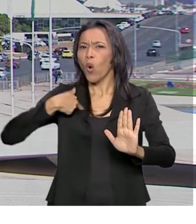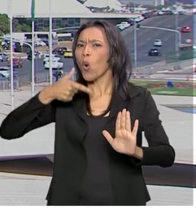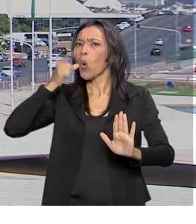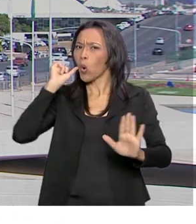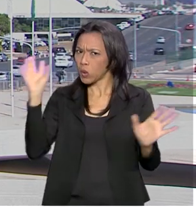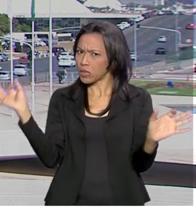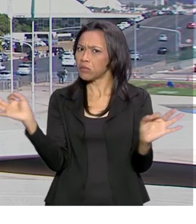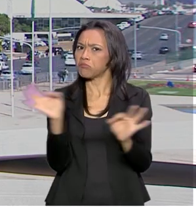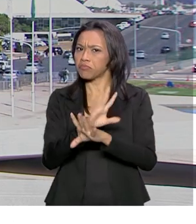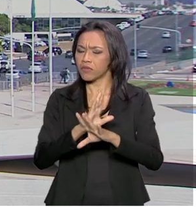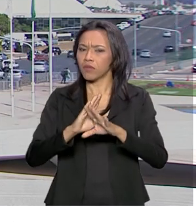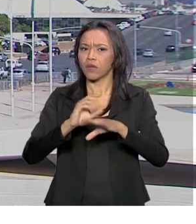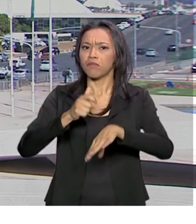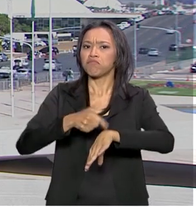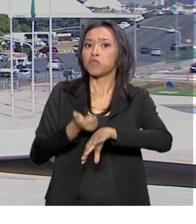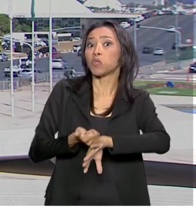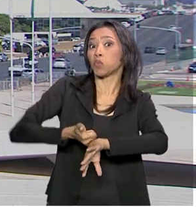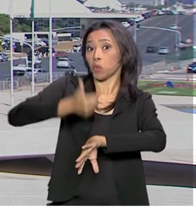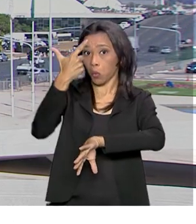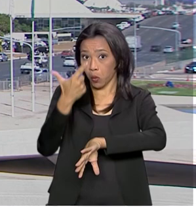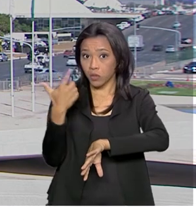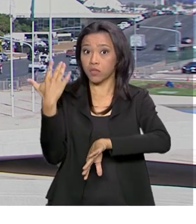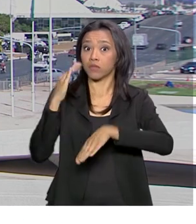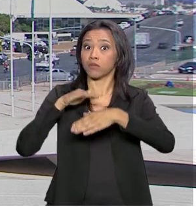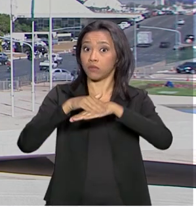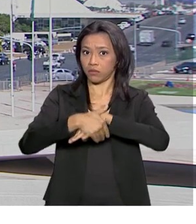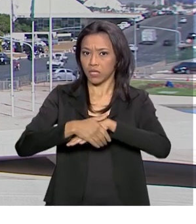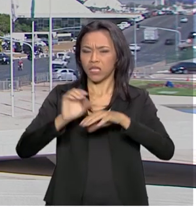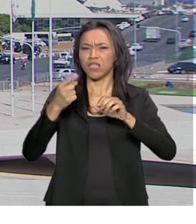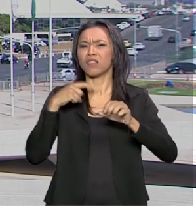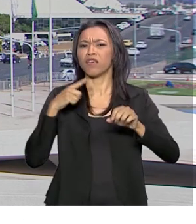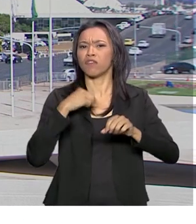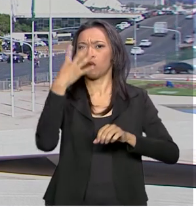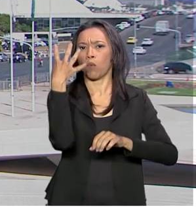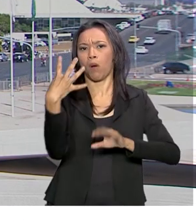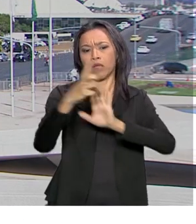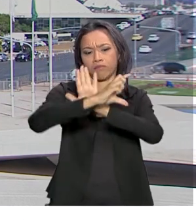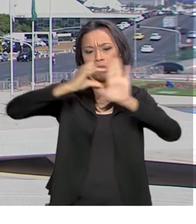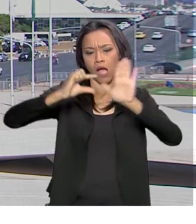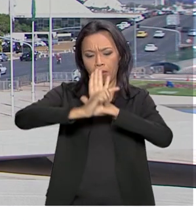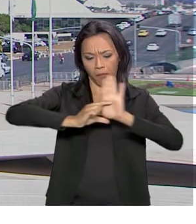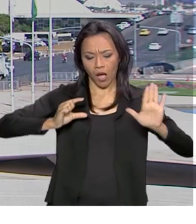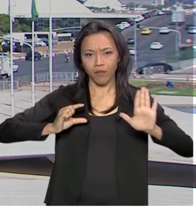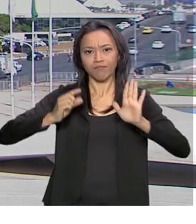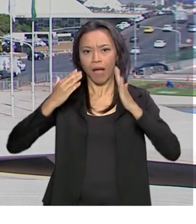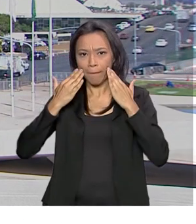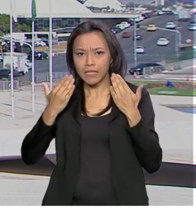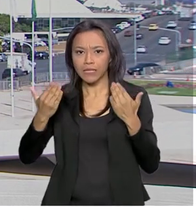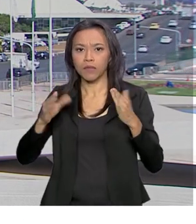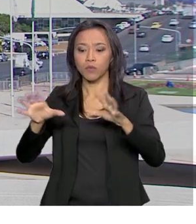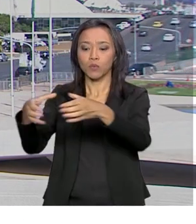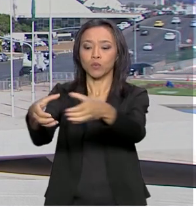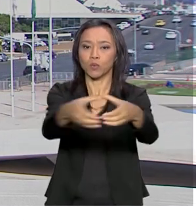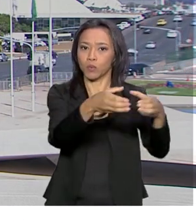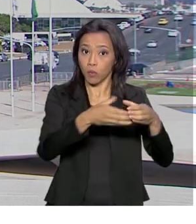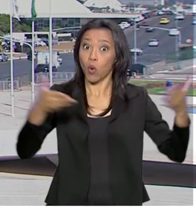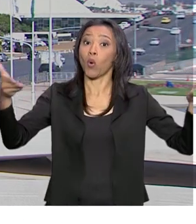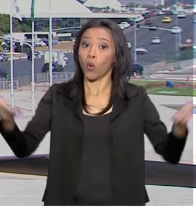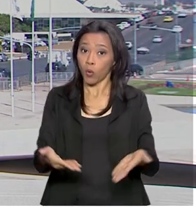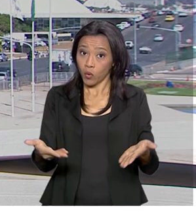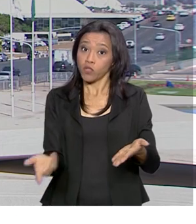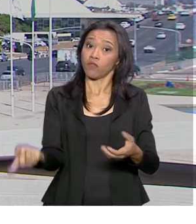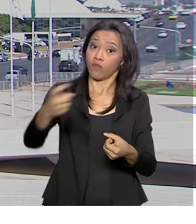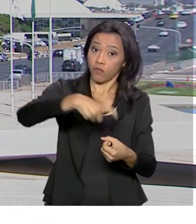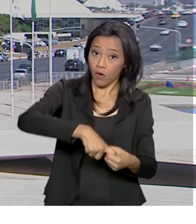por volta da meia noite após apreciação de quatro destaques apresentados pelos partidos e deve ser retomada hoje às